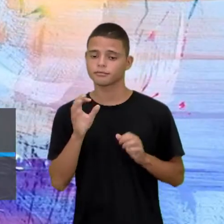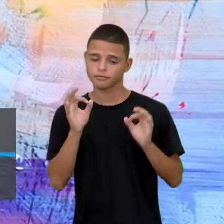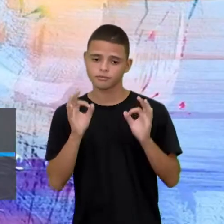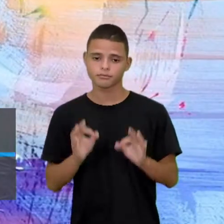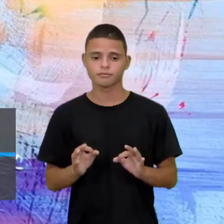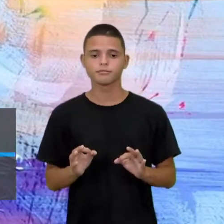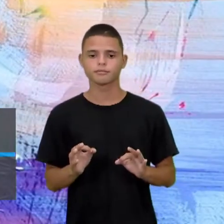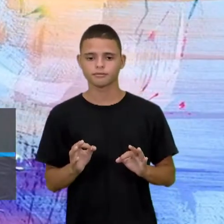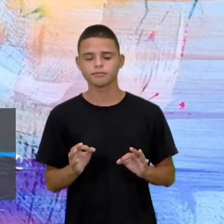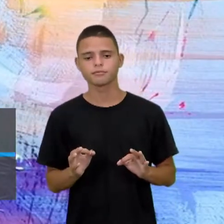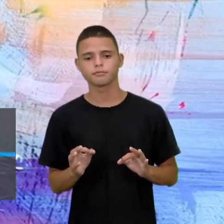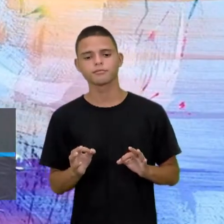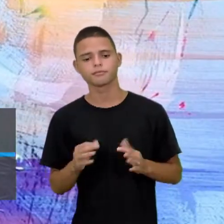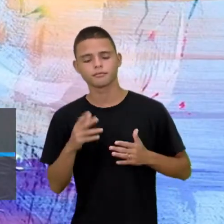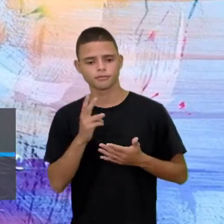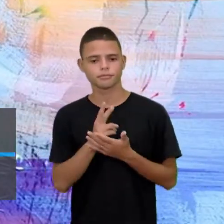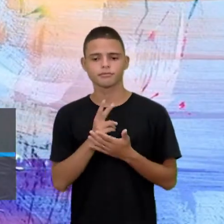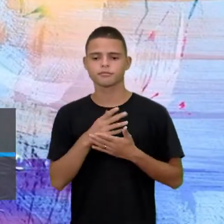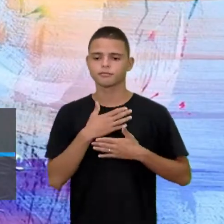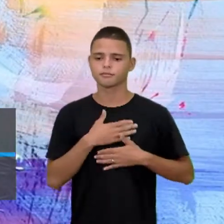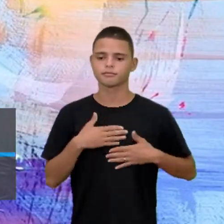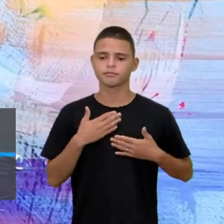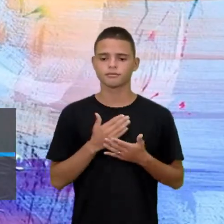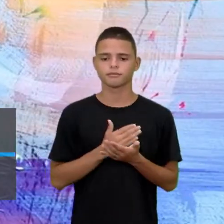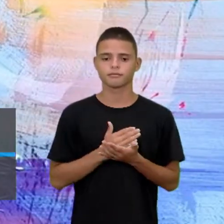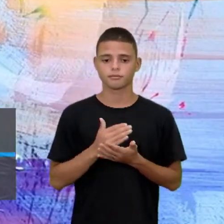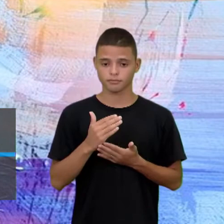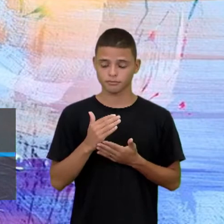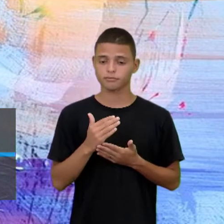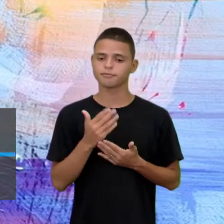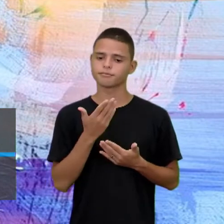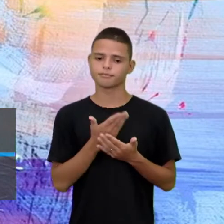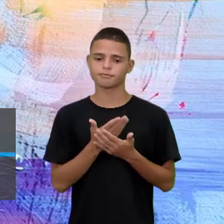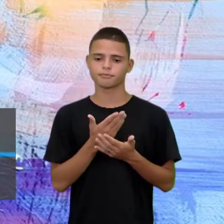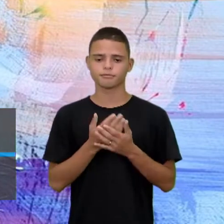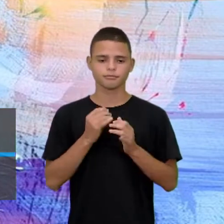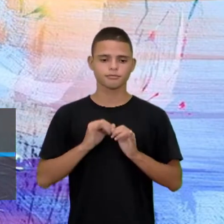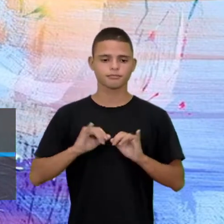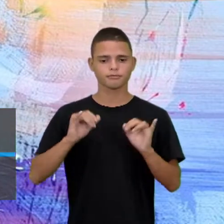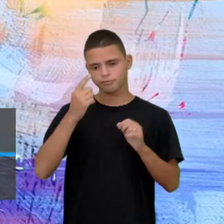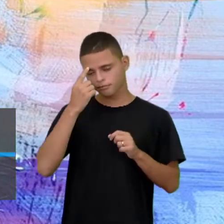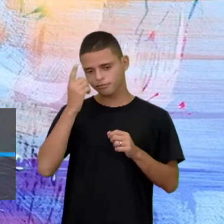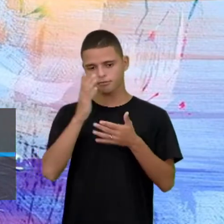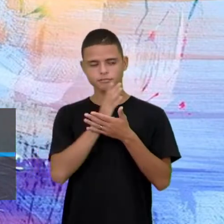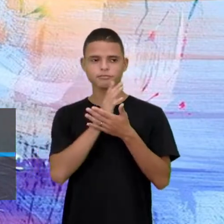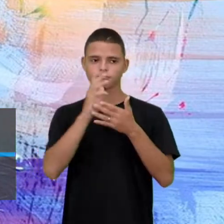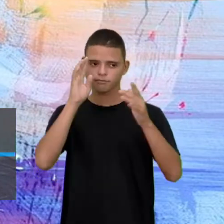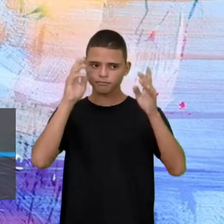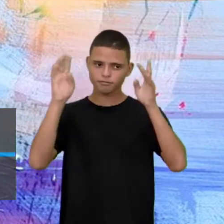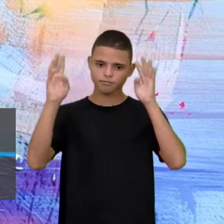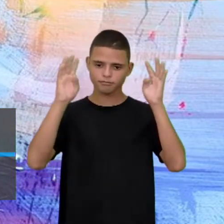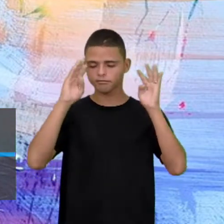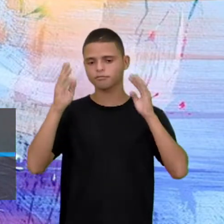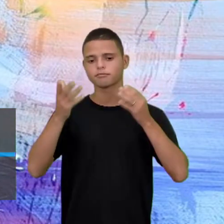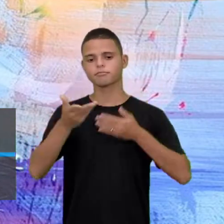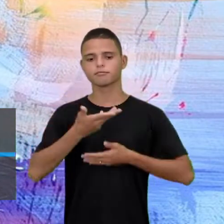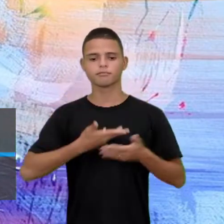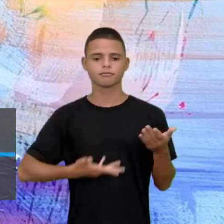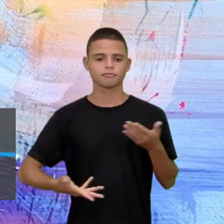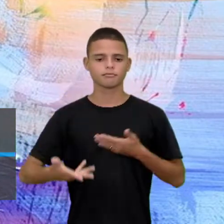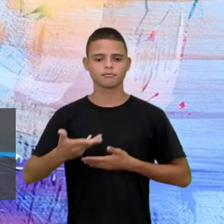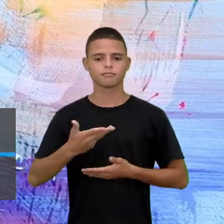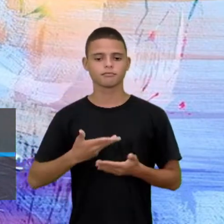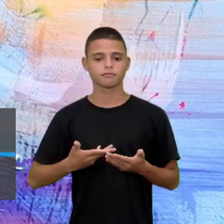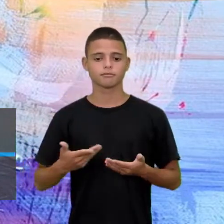que a gente sempre gosta de começar nossas aulas, né, de criação e comunicação publicitária, pensando nas nossas reflexões, na nossa interação, né, e